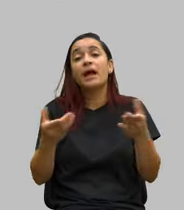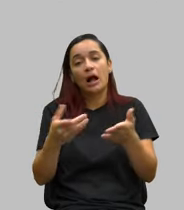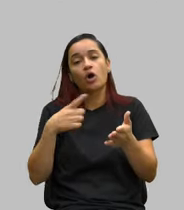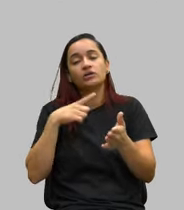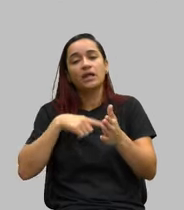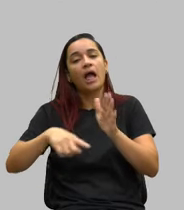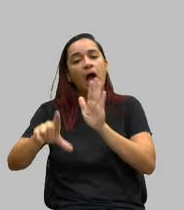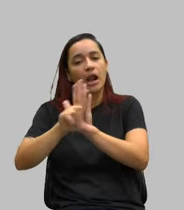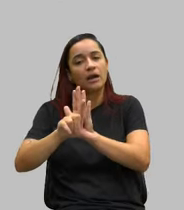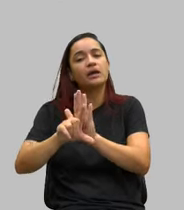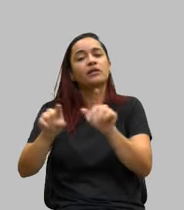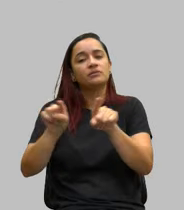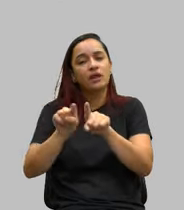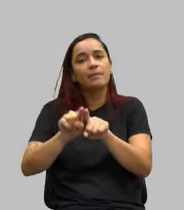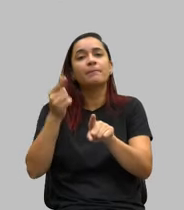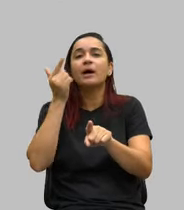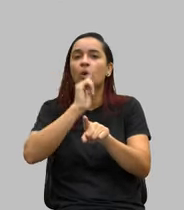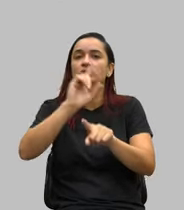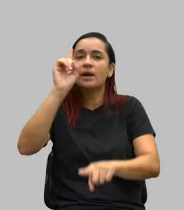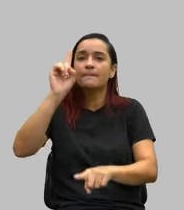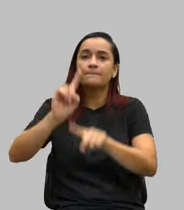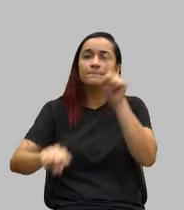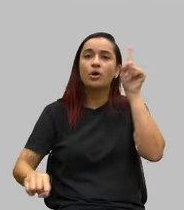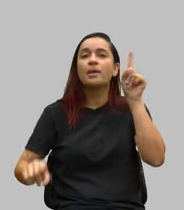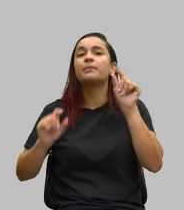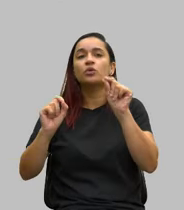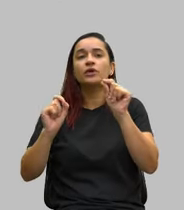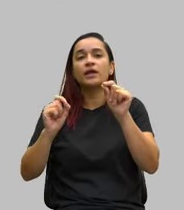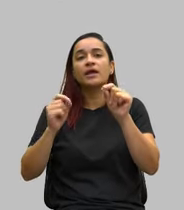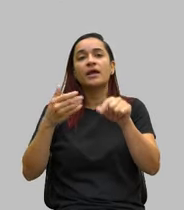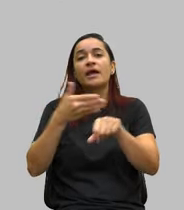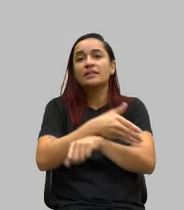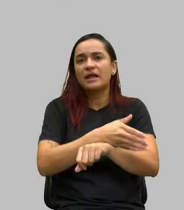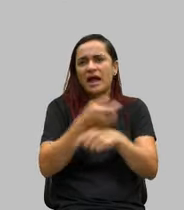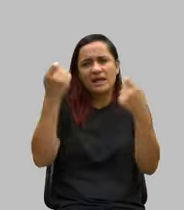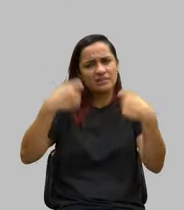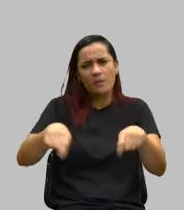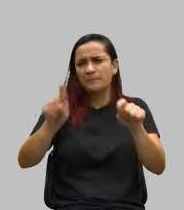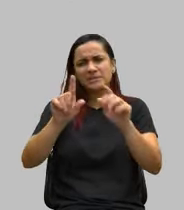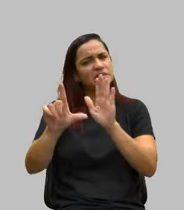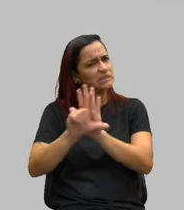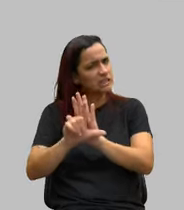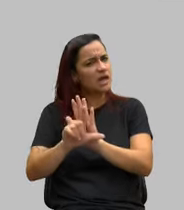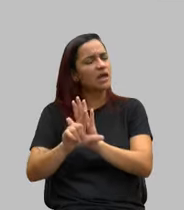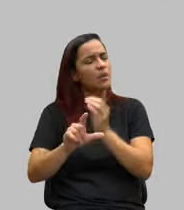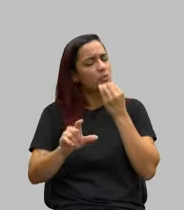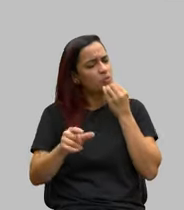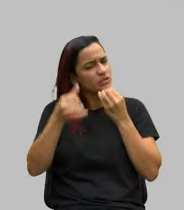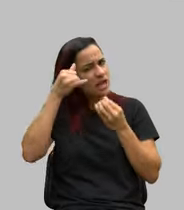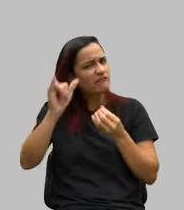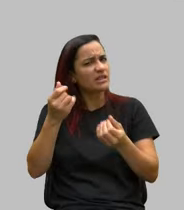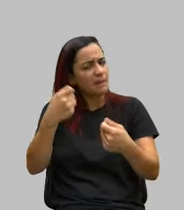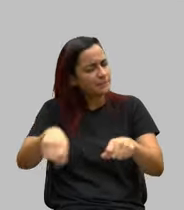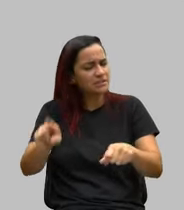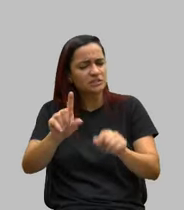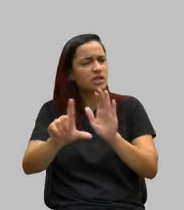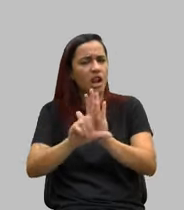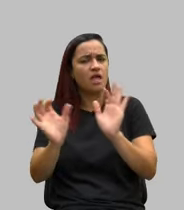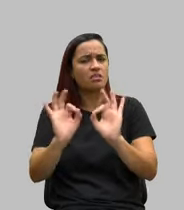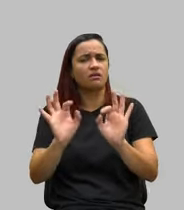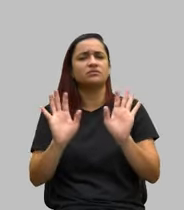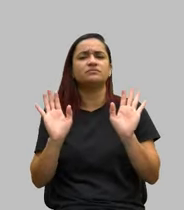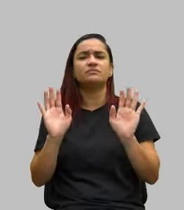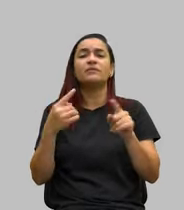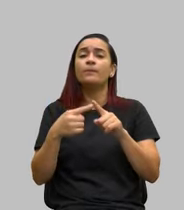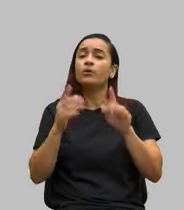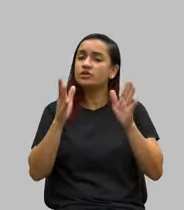para proibir agora também o ingresso nem precisava de uma lei nem precisava porque nós temos dois